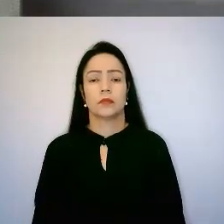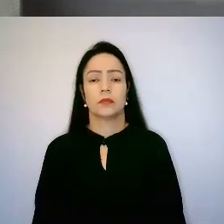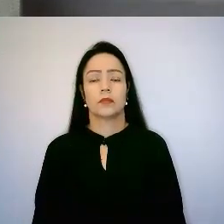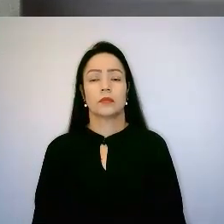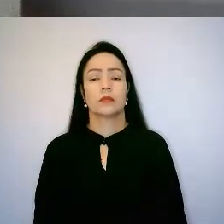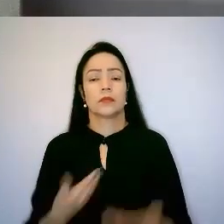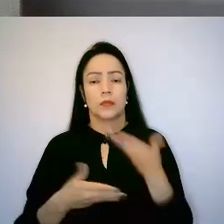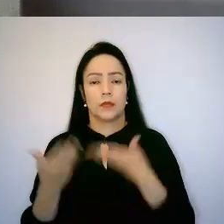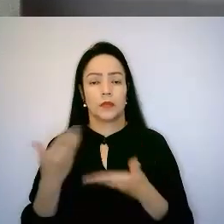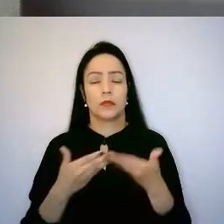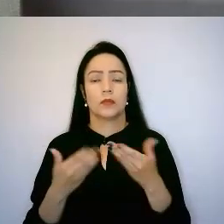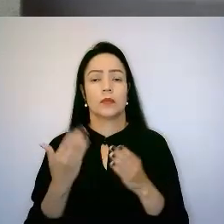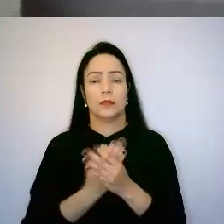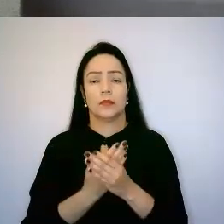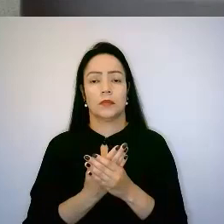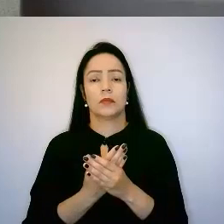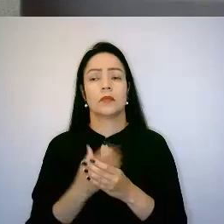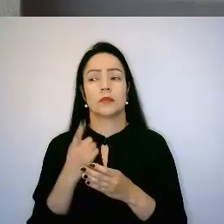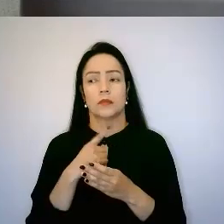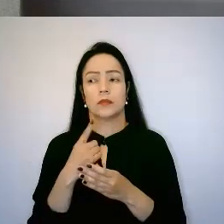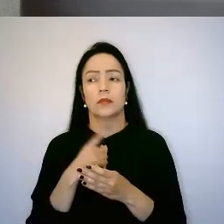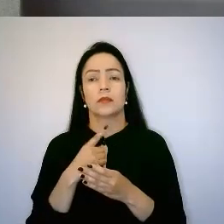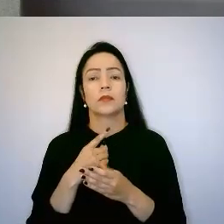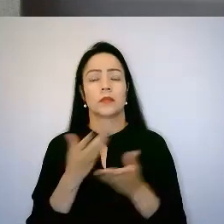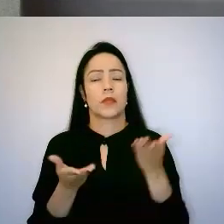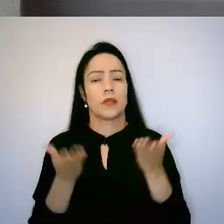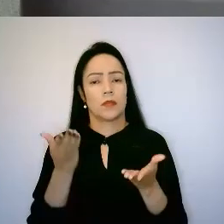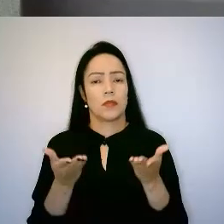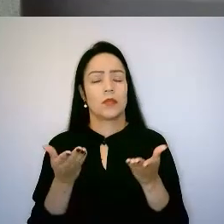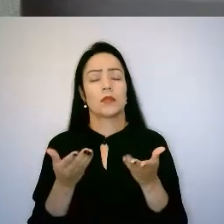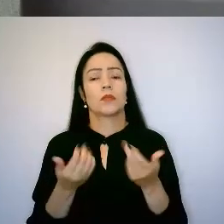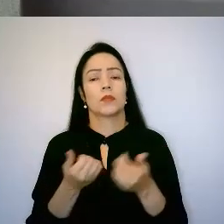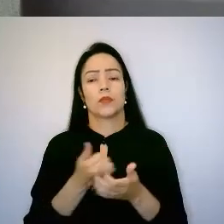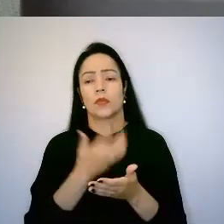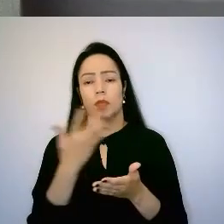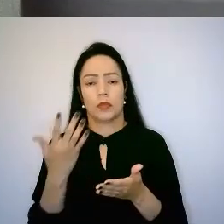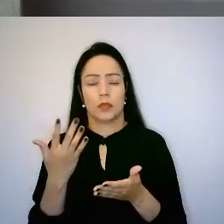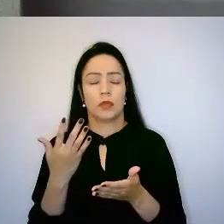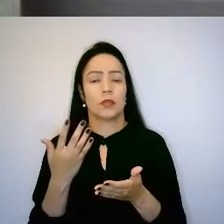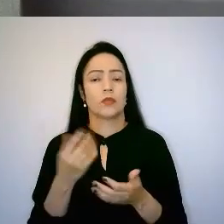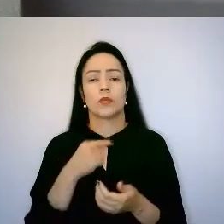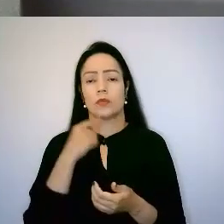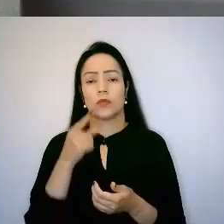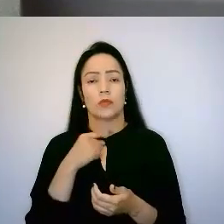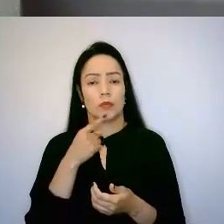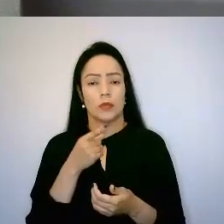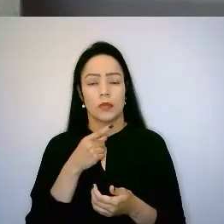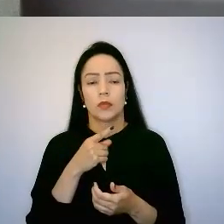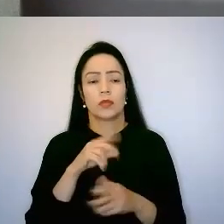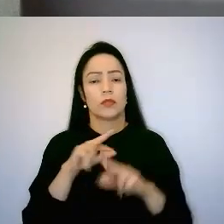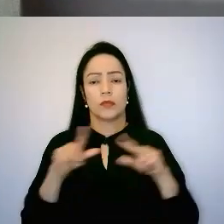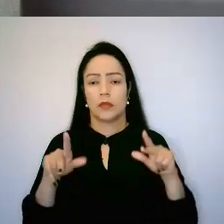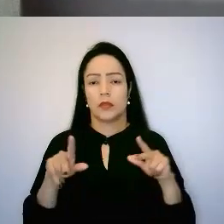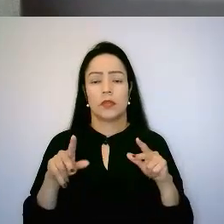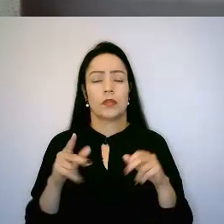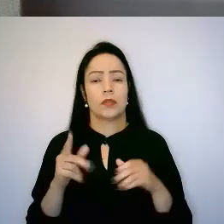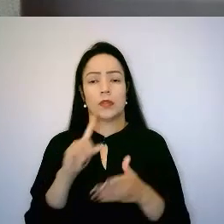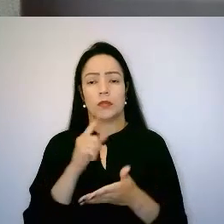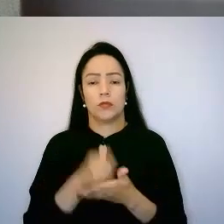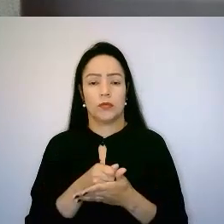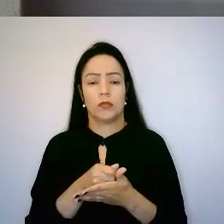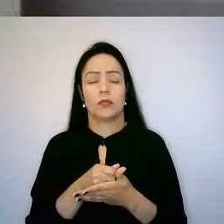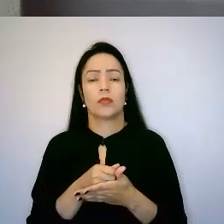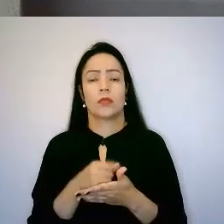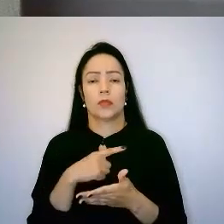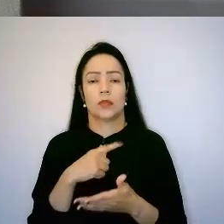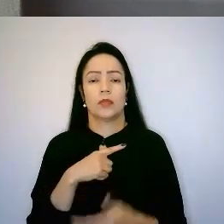processual princípio da racionalidade proporcionalidade na eficácia de qualquer das medidas cautelares previstas no 319 do